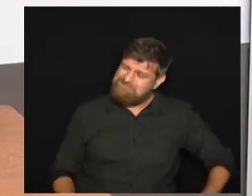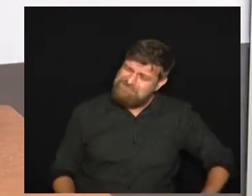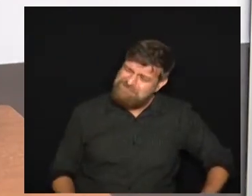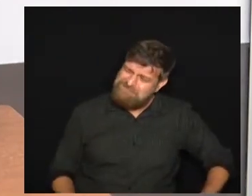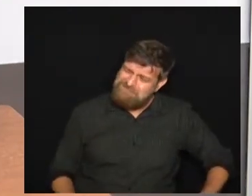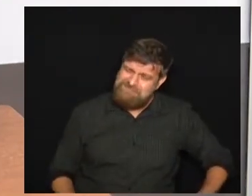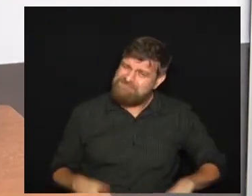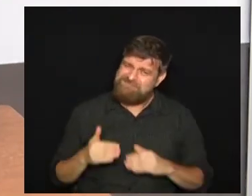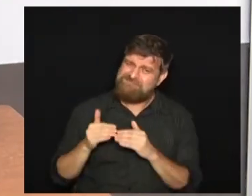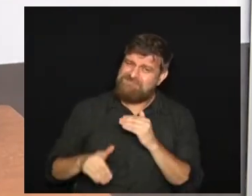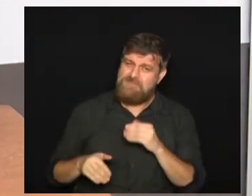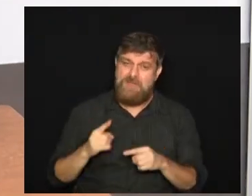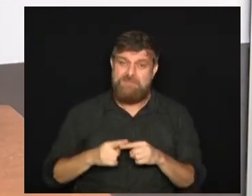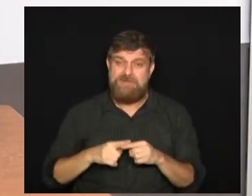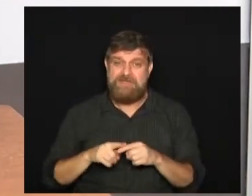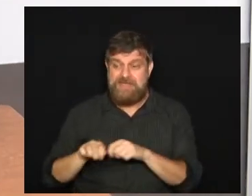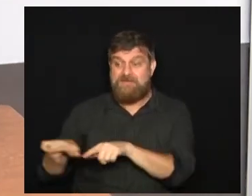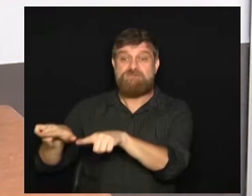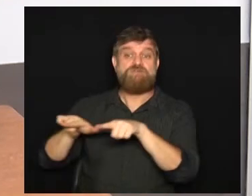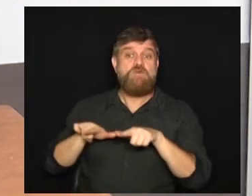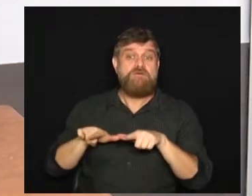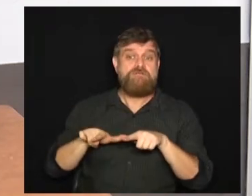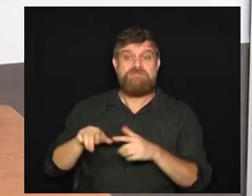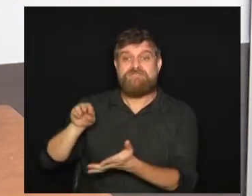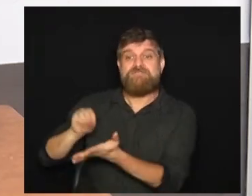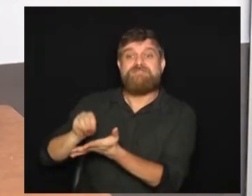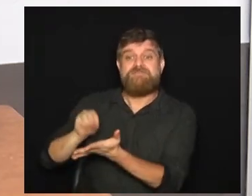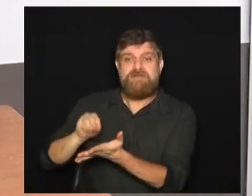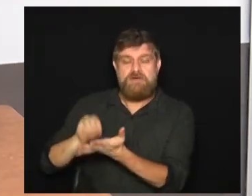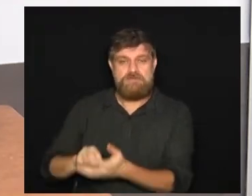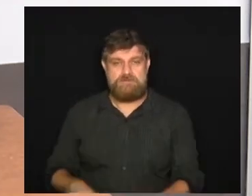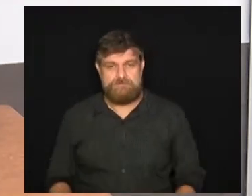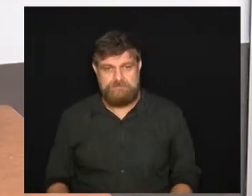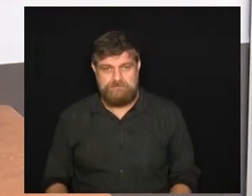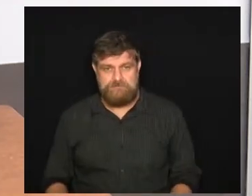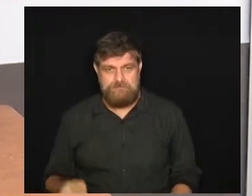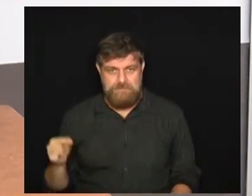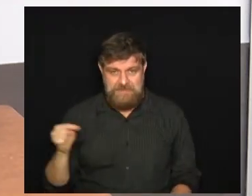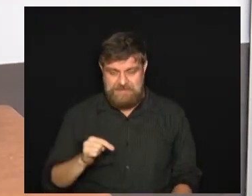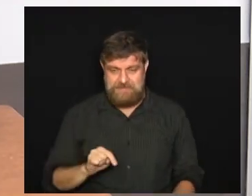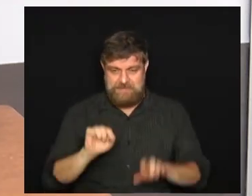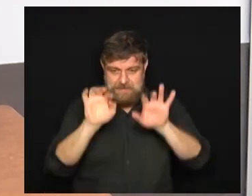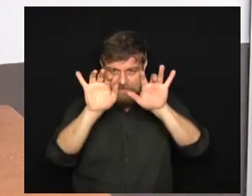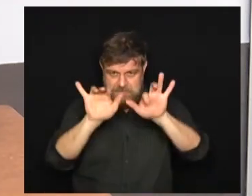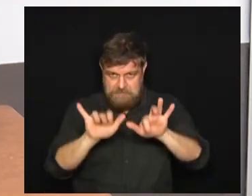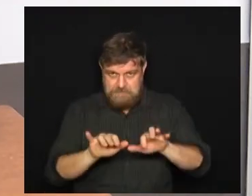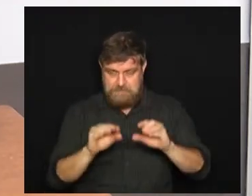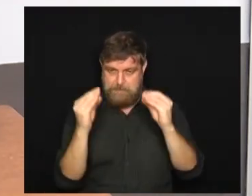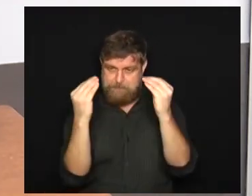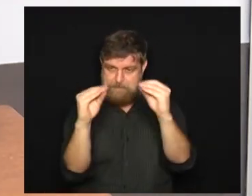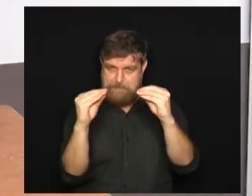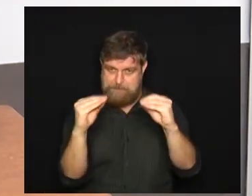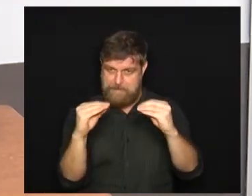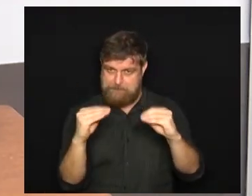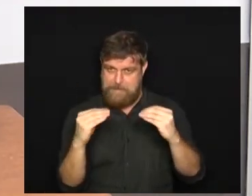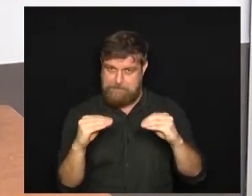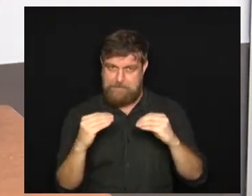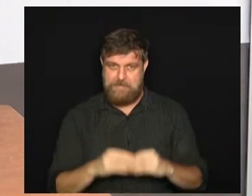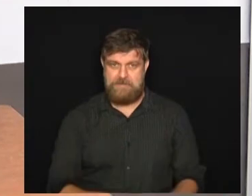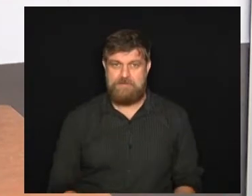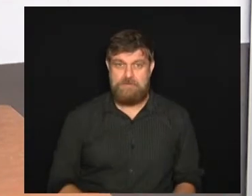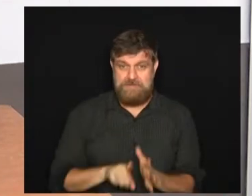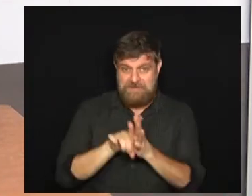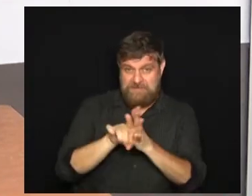me atende porque falta qualificação, por exemplo. Lá pela plataforma, quando ele entra lá para atualizar o status do Paulo para